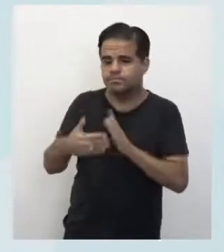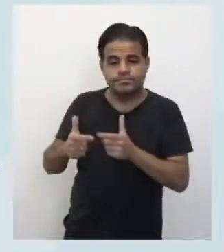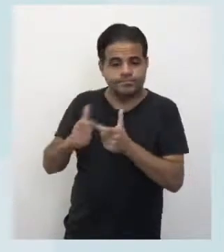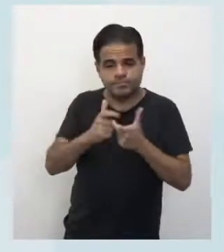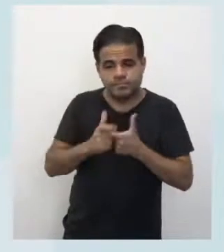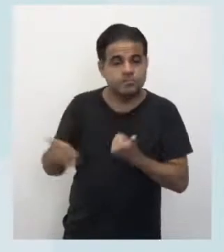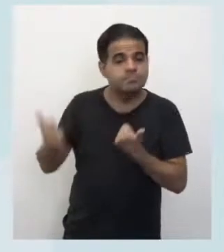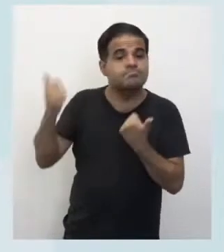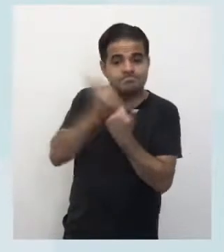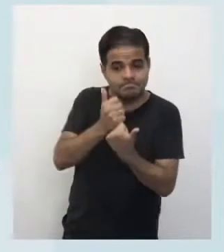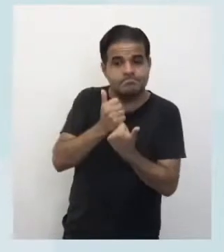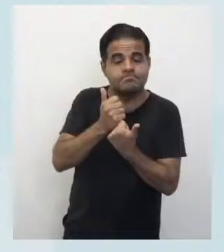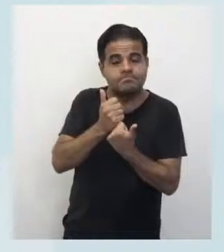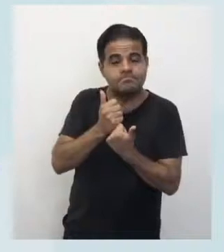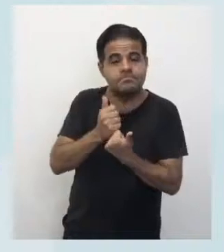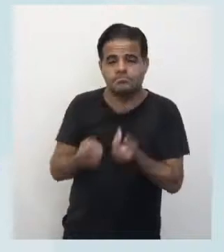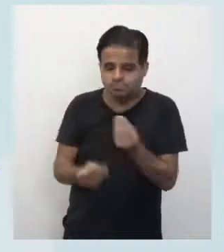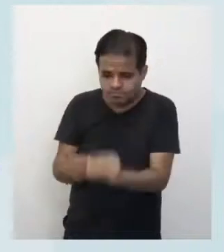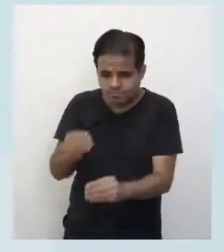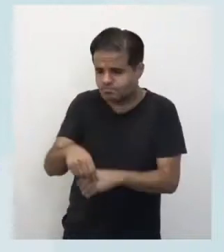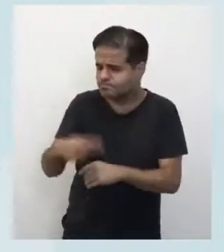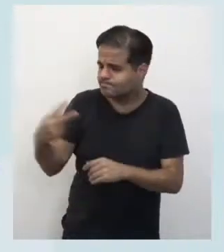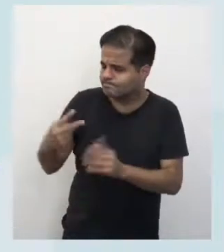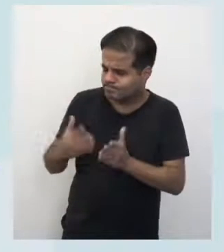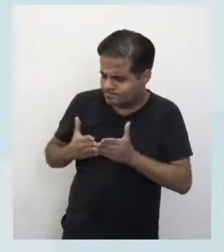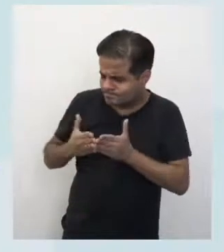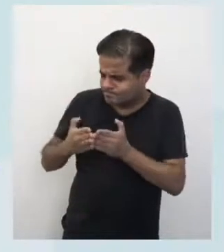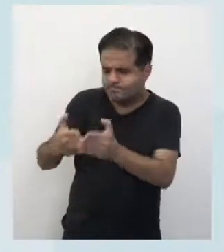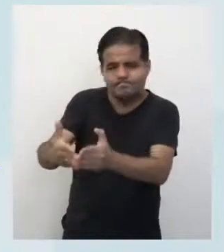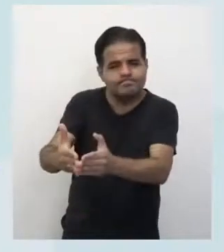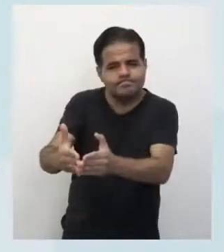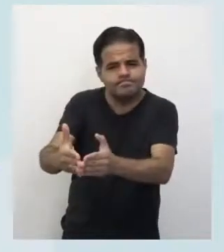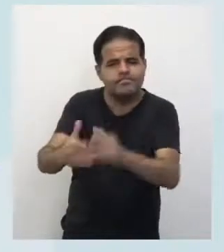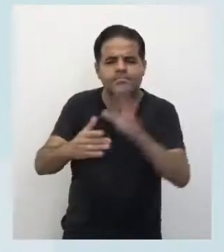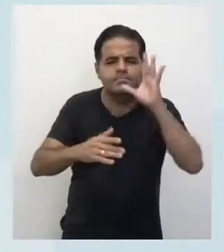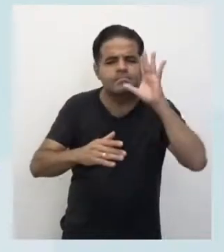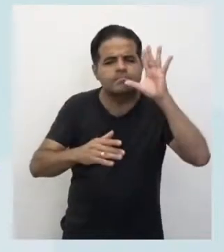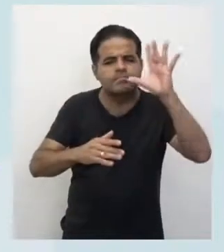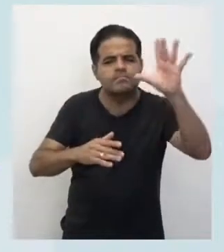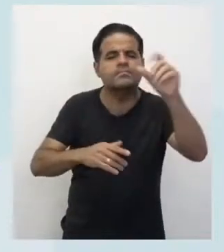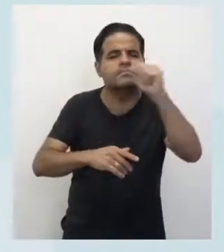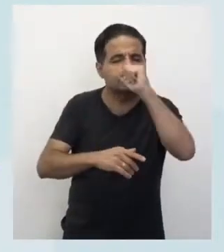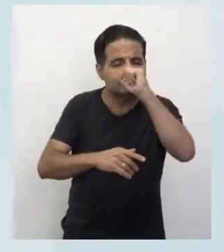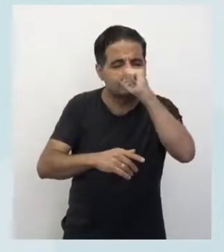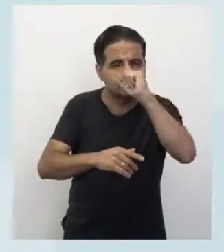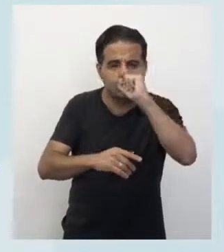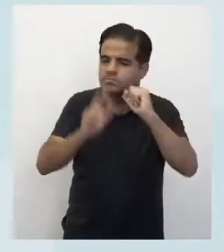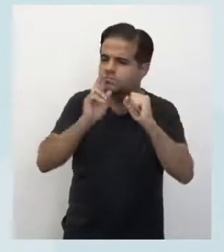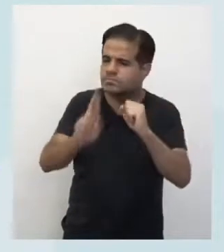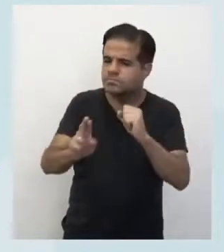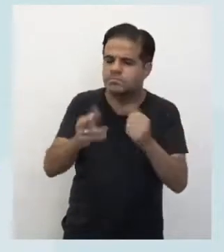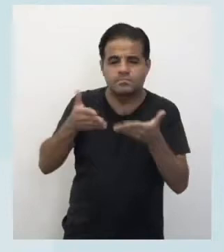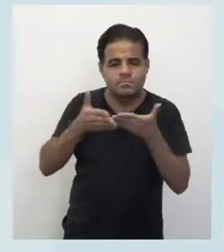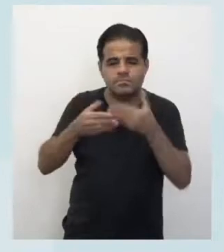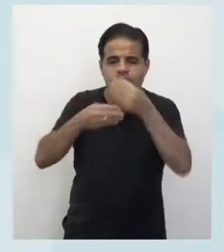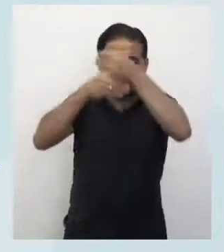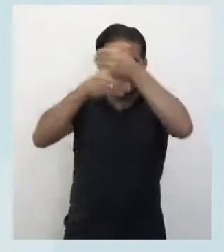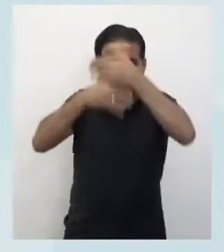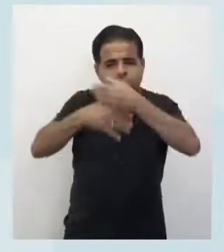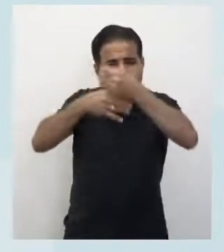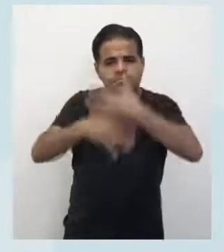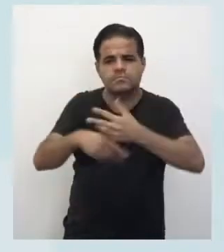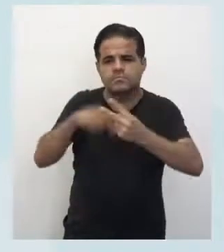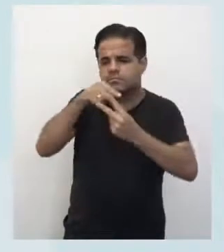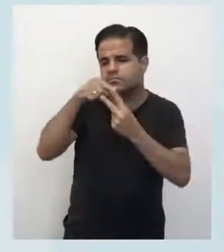você substituiu e monta um segundo barco. Pensando nessa situação, respondam para mim aí no chat essas